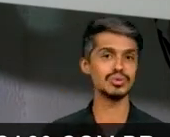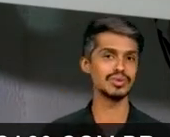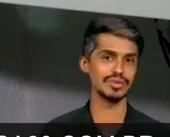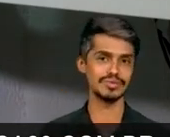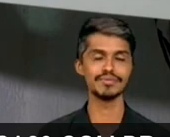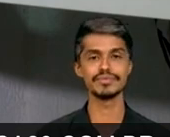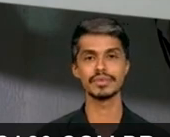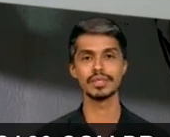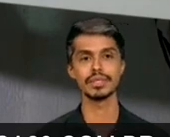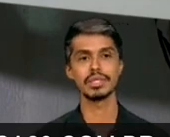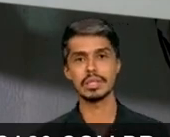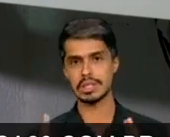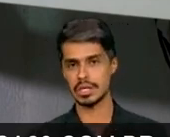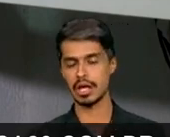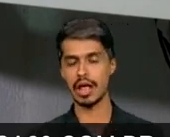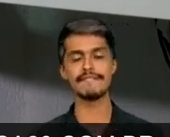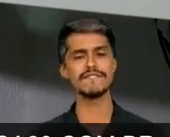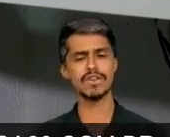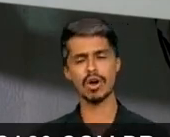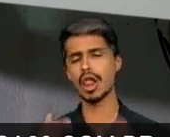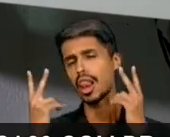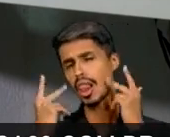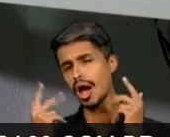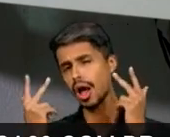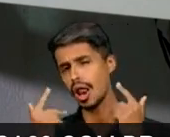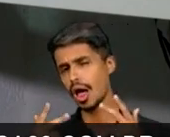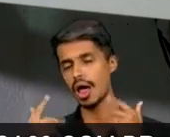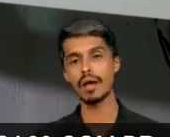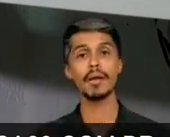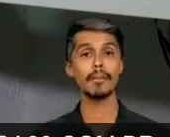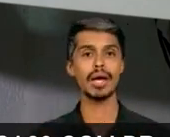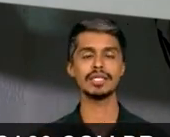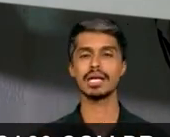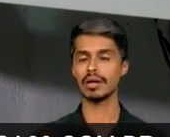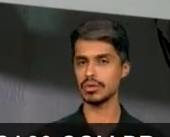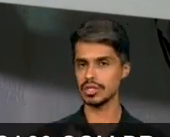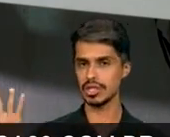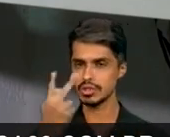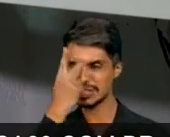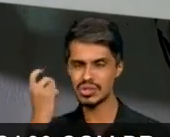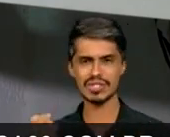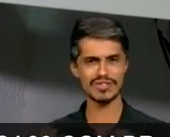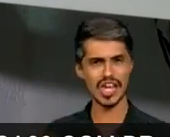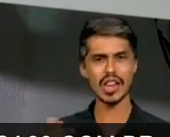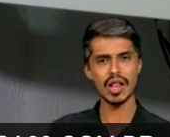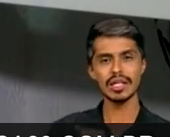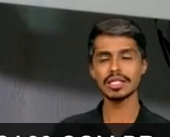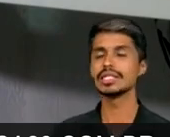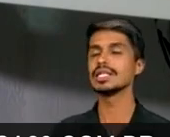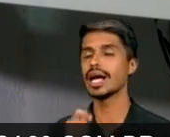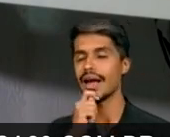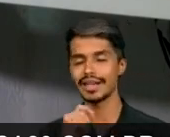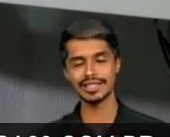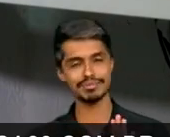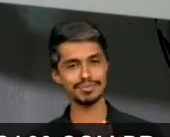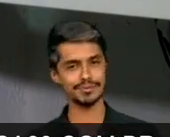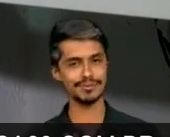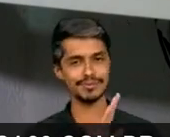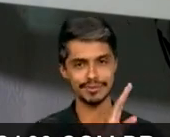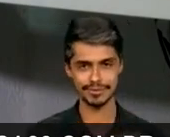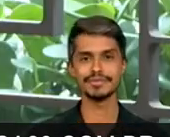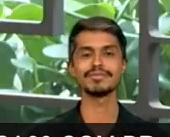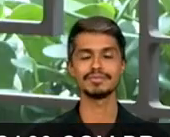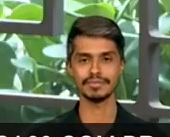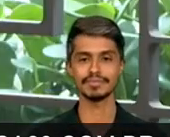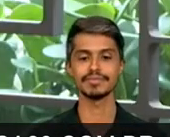isso. E mesmo com o retorno à normalidade, o nível de vendas online seguem superando os patamares